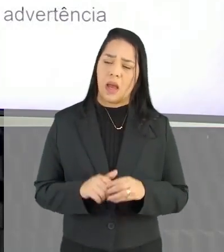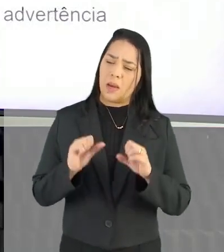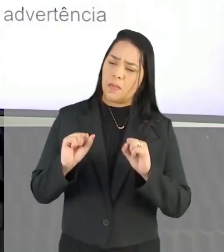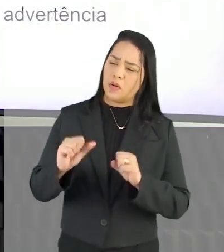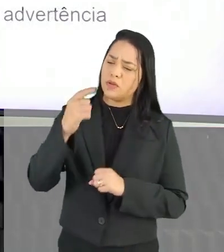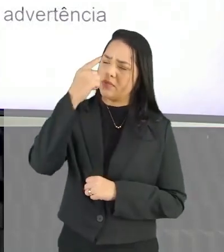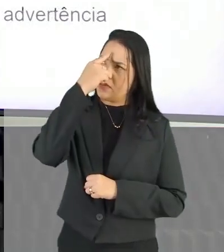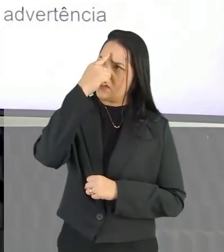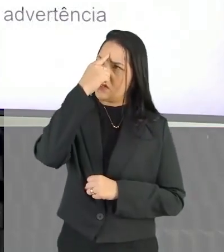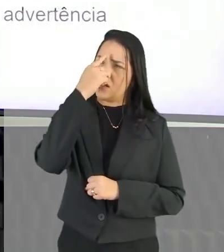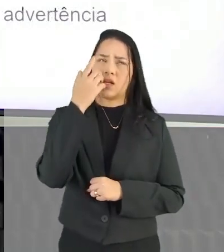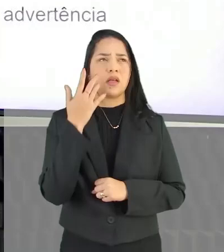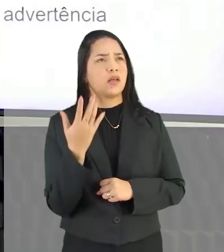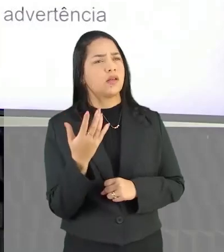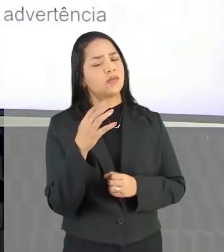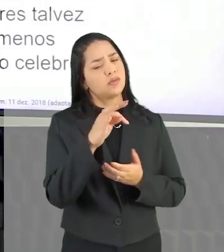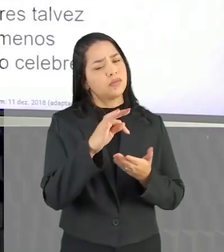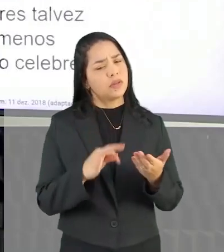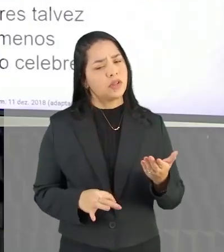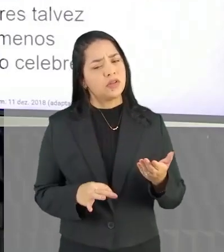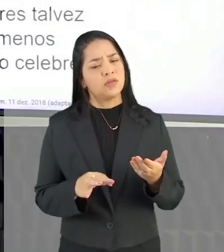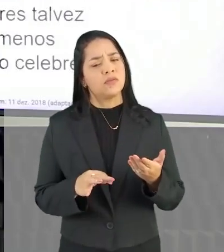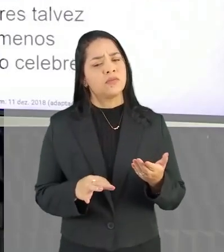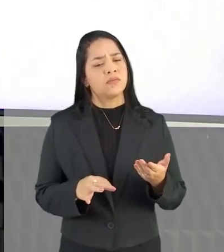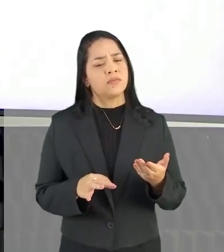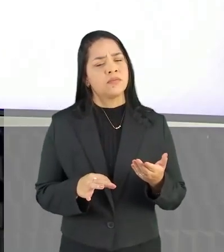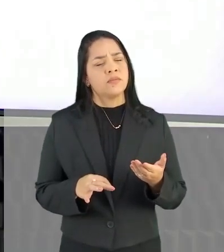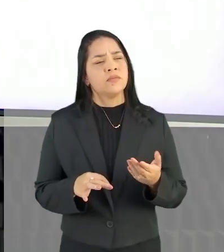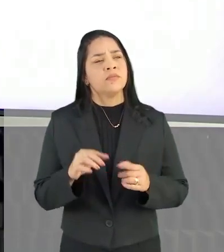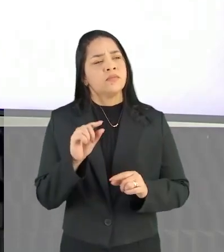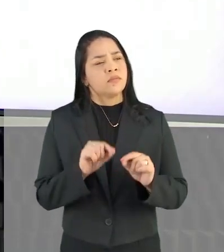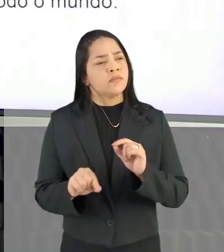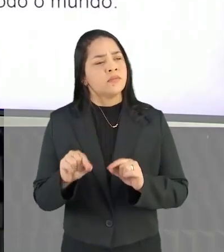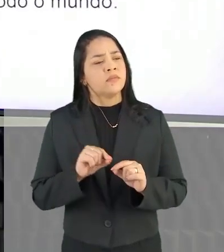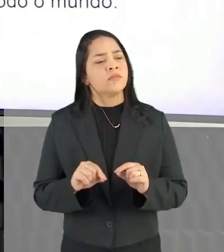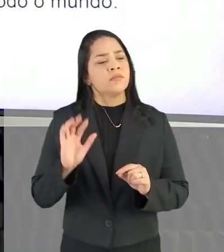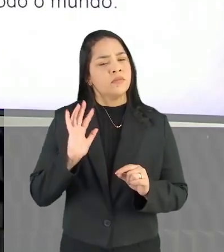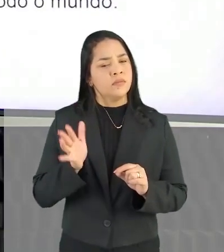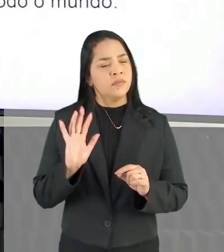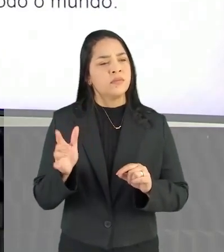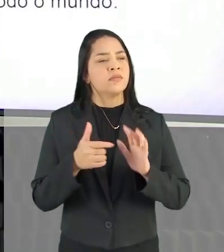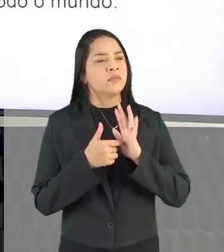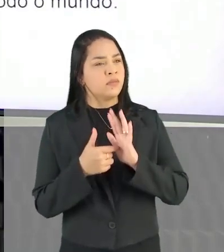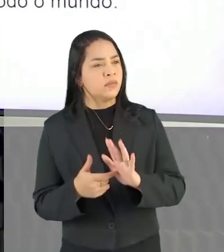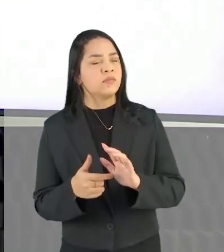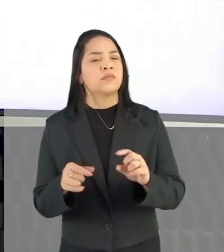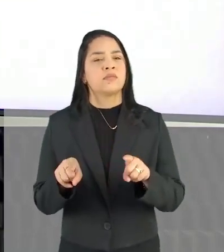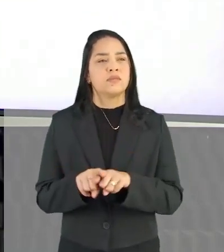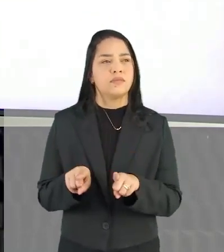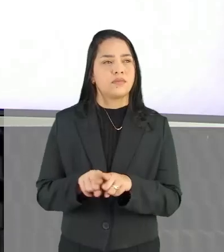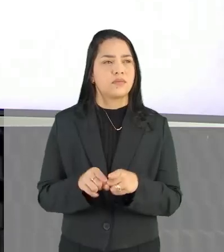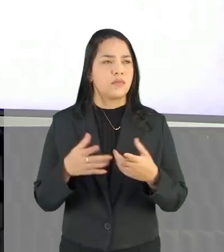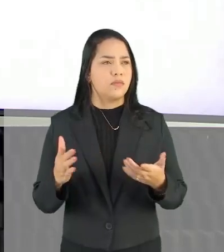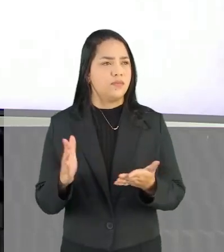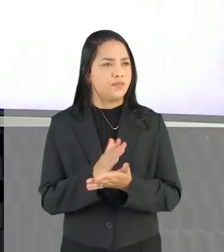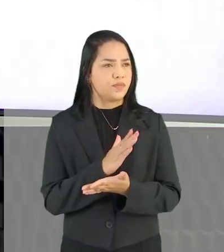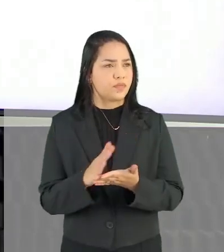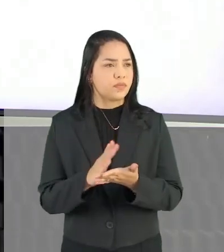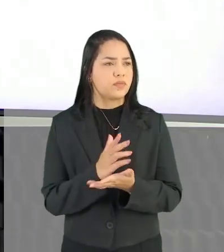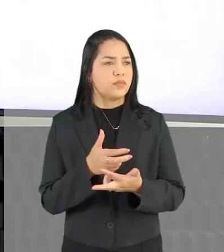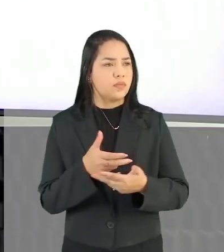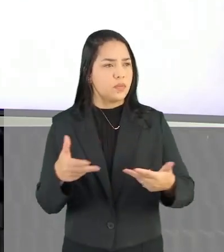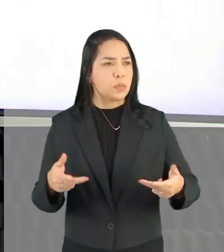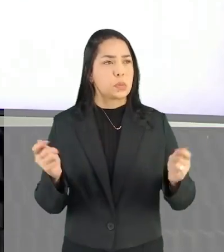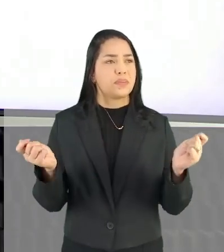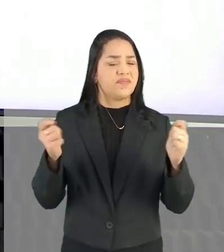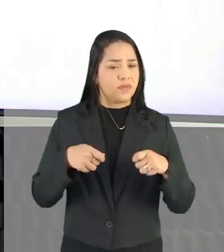pode pensar, aqui no texto tem uma parte que ele está, de alguma forma, sinalizando. Ele coloca algumas coisas